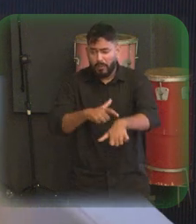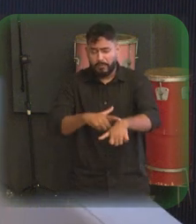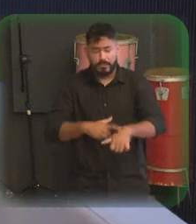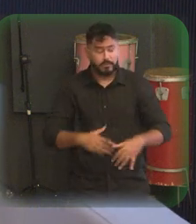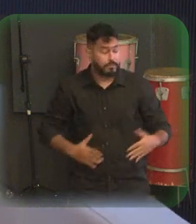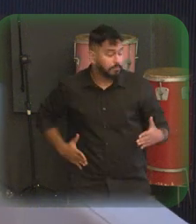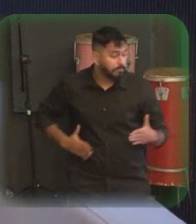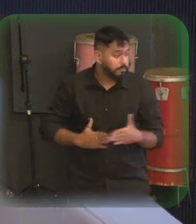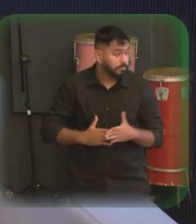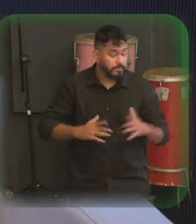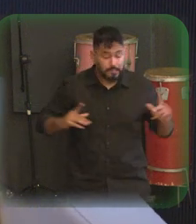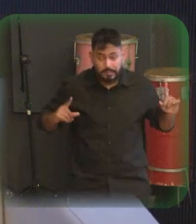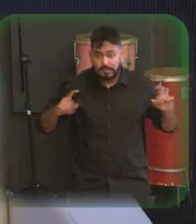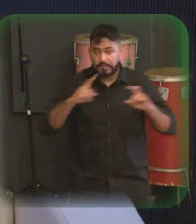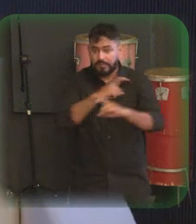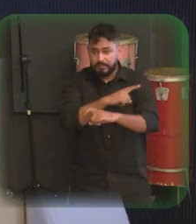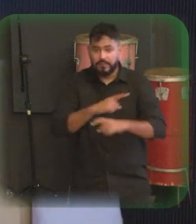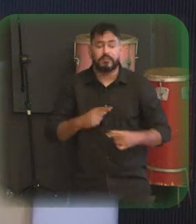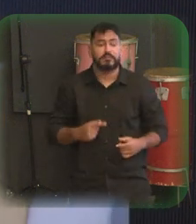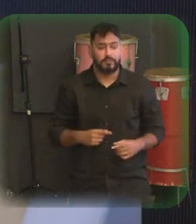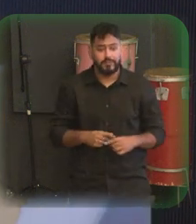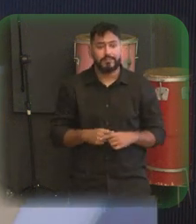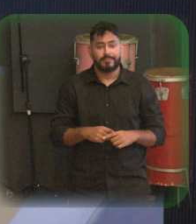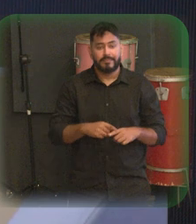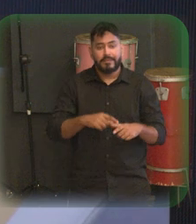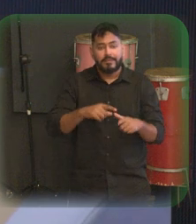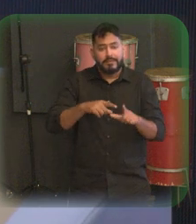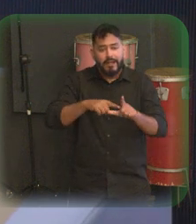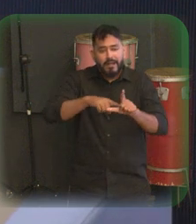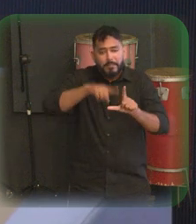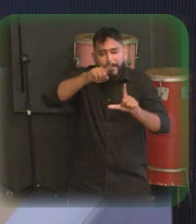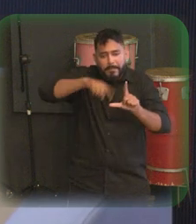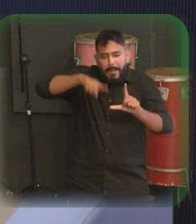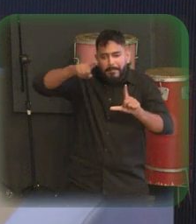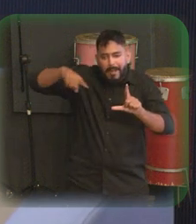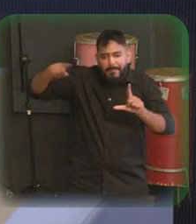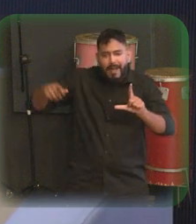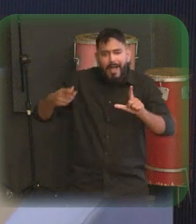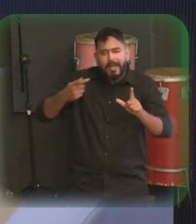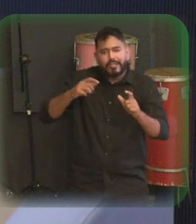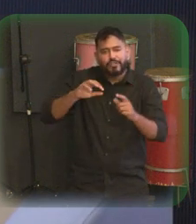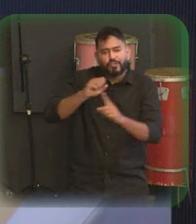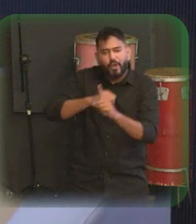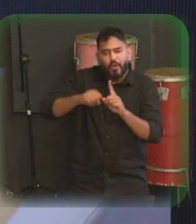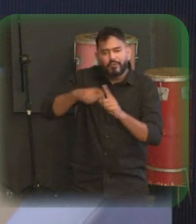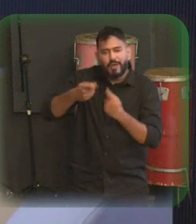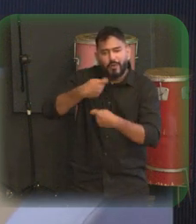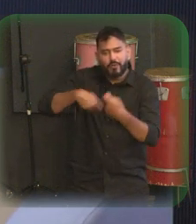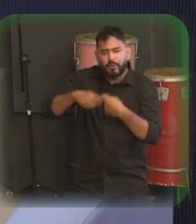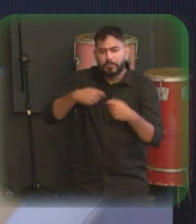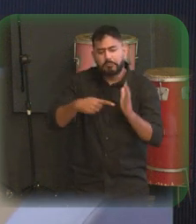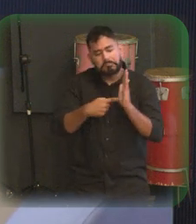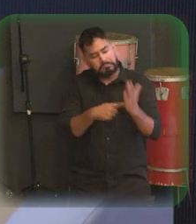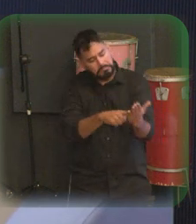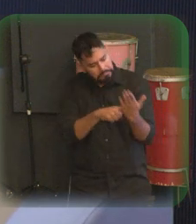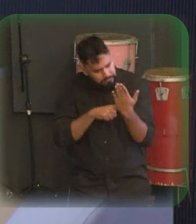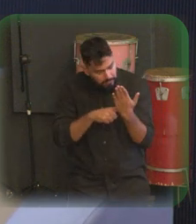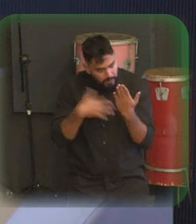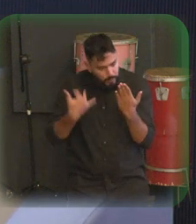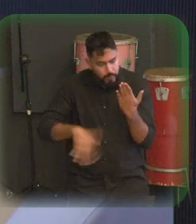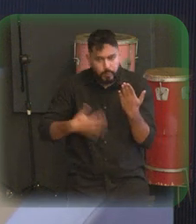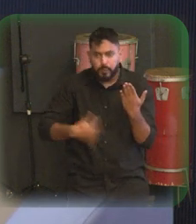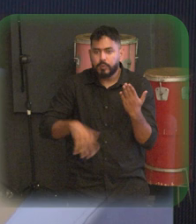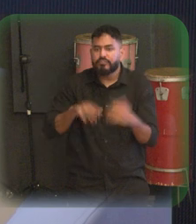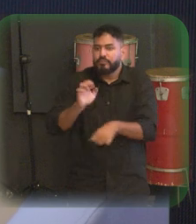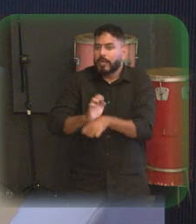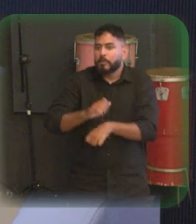nossa história. Os indicadores socioeconômicos de Pernambuco falam por si só. Nós somos o estado mais violento do Brasil, a região